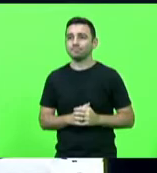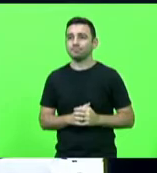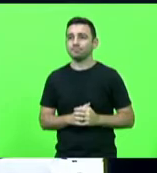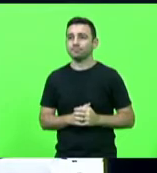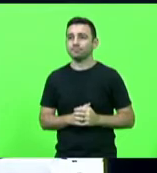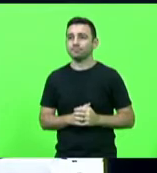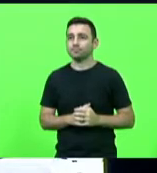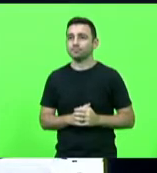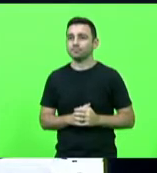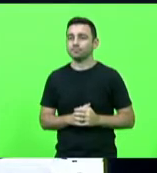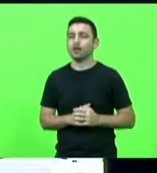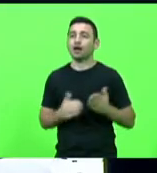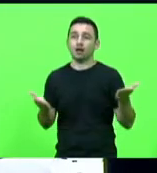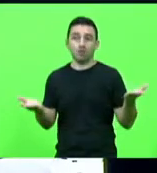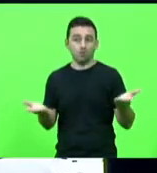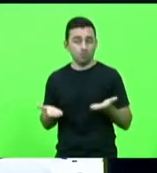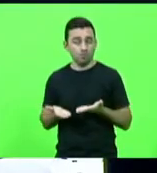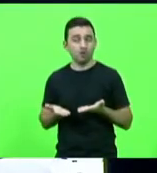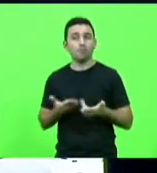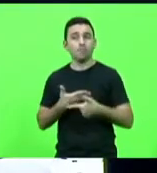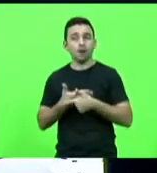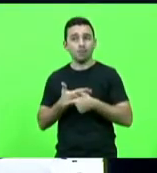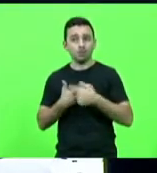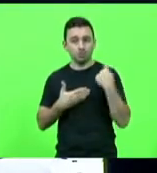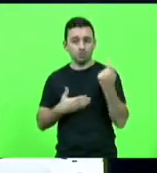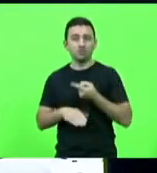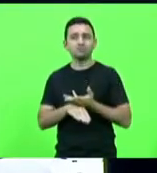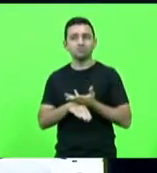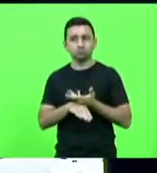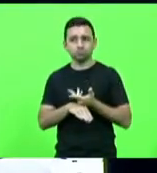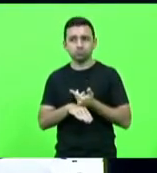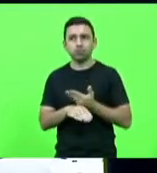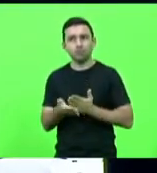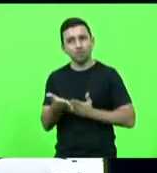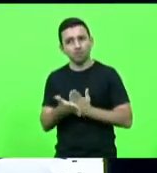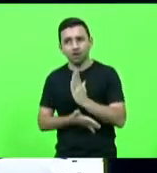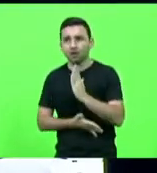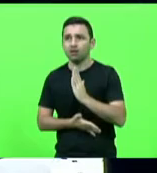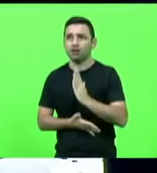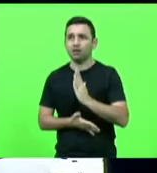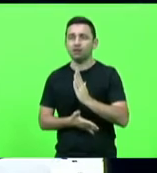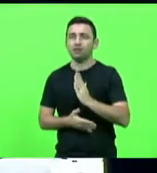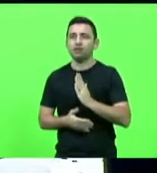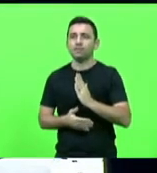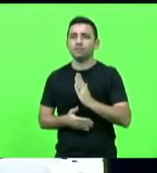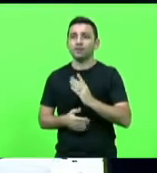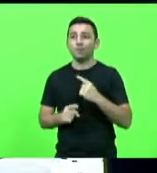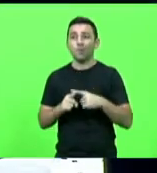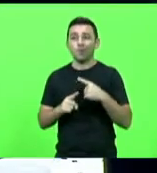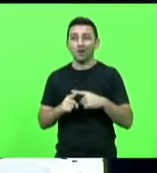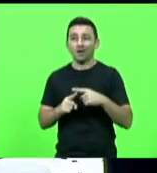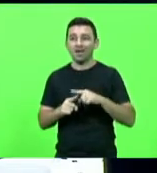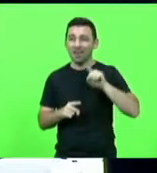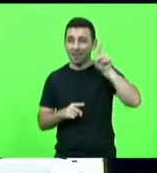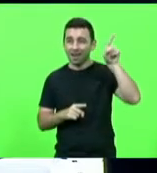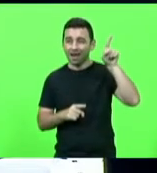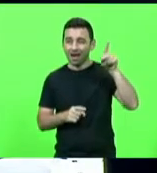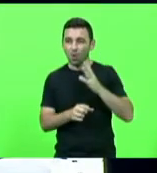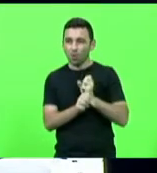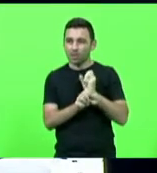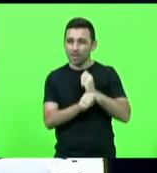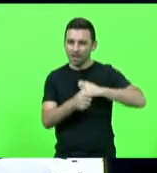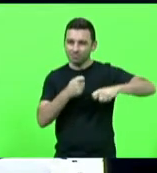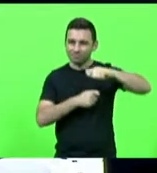papel, que é de agilizar e aprovar e não enrolar e não segurar, porque os escritórios de contabilidade estão